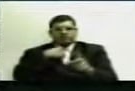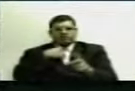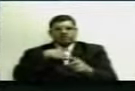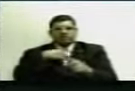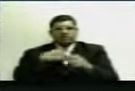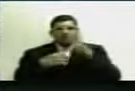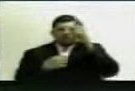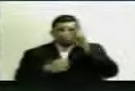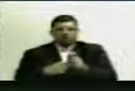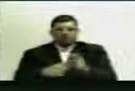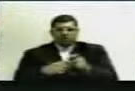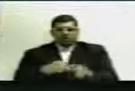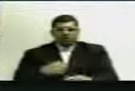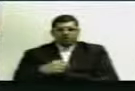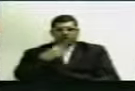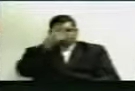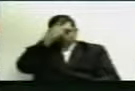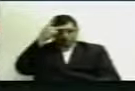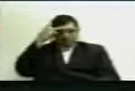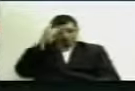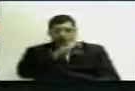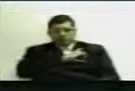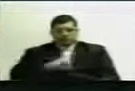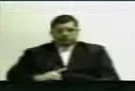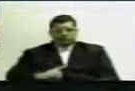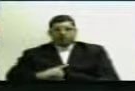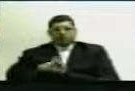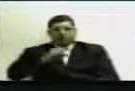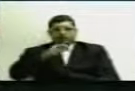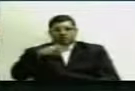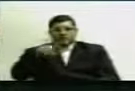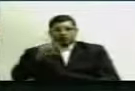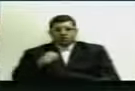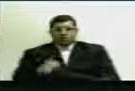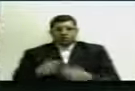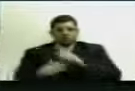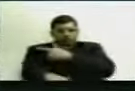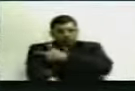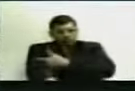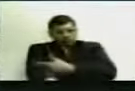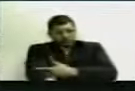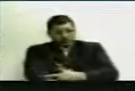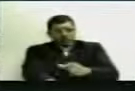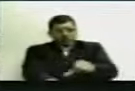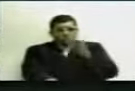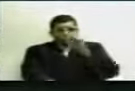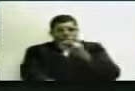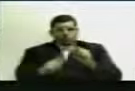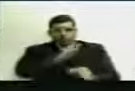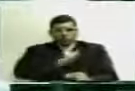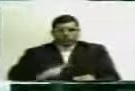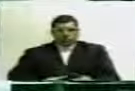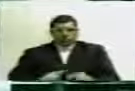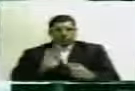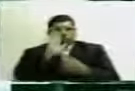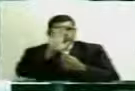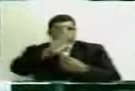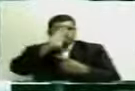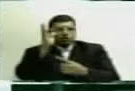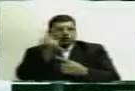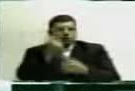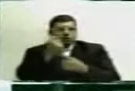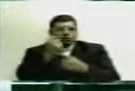pela figura do deputado Josué Neto, que merece nosso respeito, e que é o escolhido do governador, segundo publica